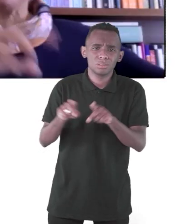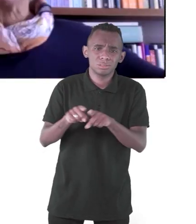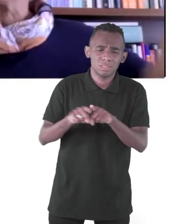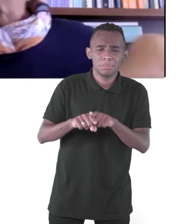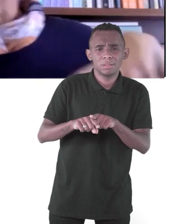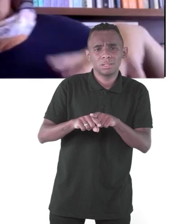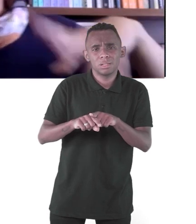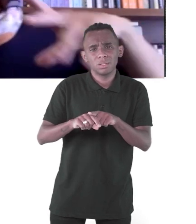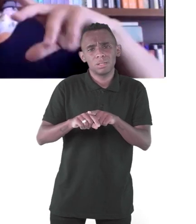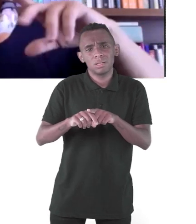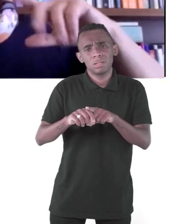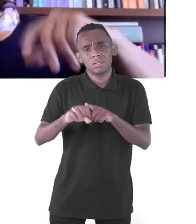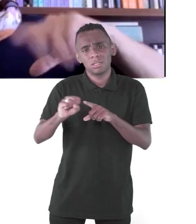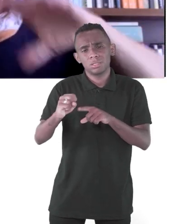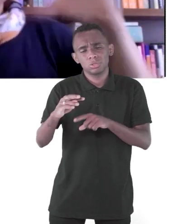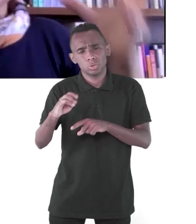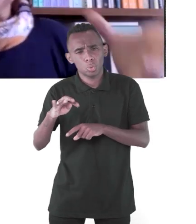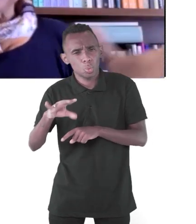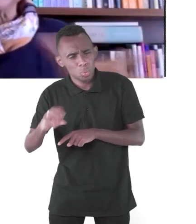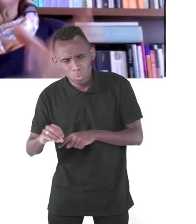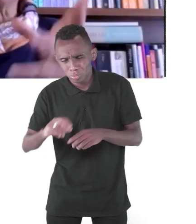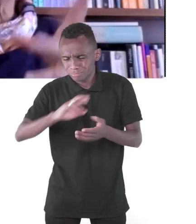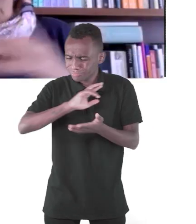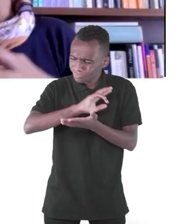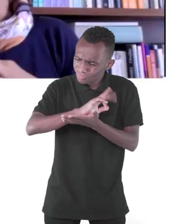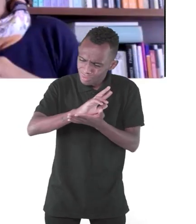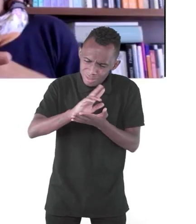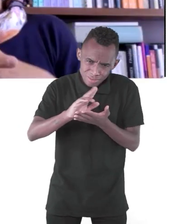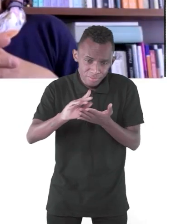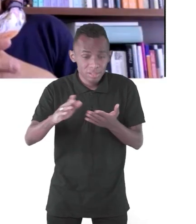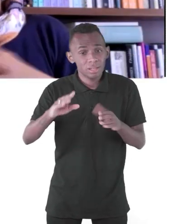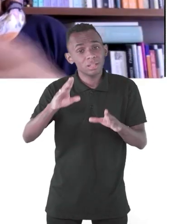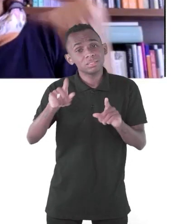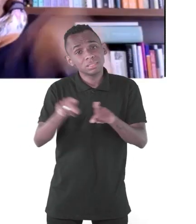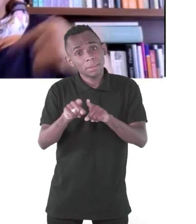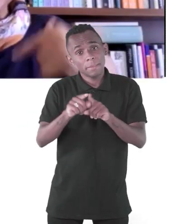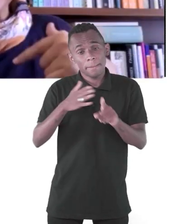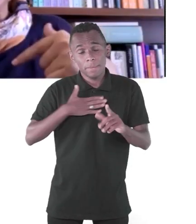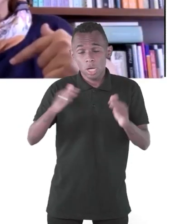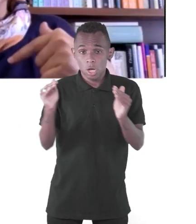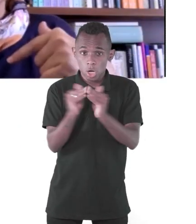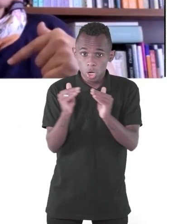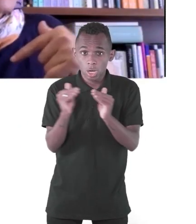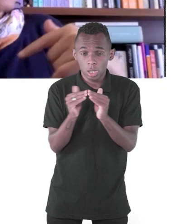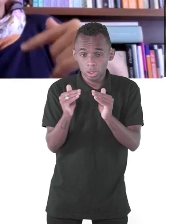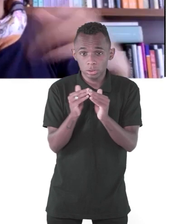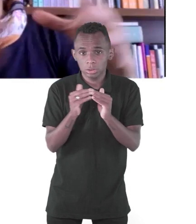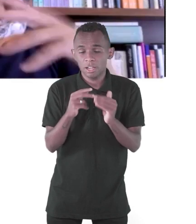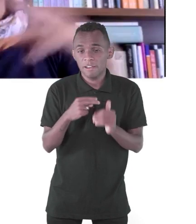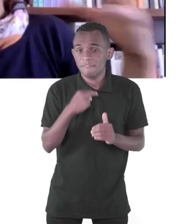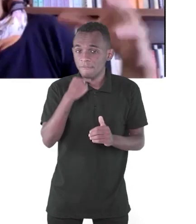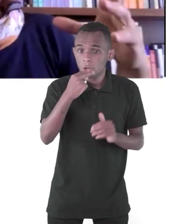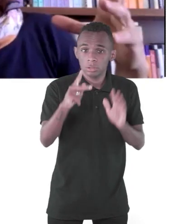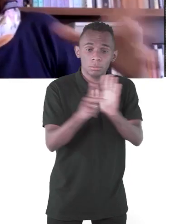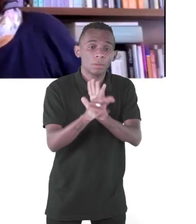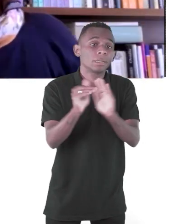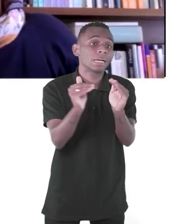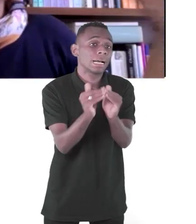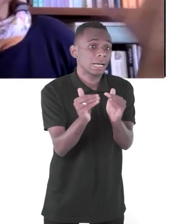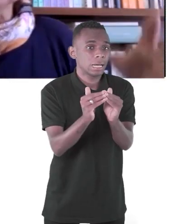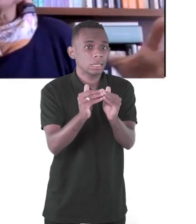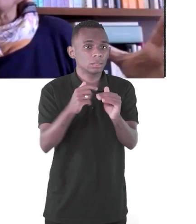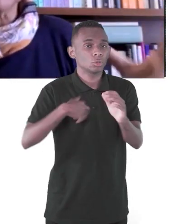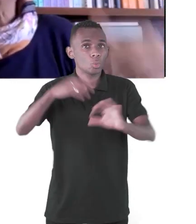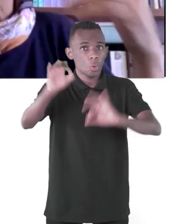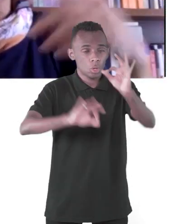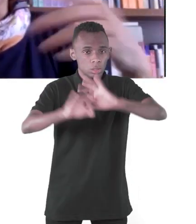Paulinho Lepetit da Vange Mulher, estúdio de fazer disco, fiz na minha casa um tempo, Vozes em Casa, montei